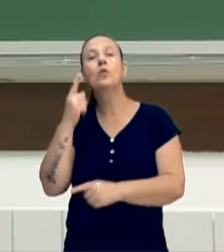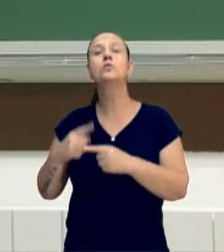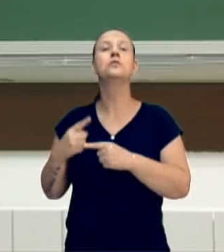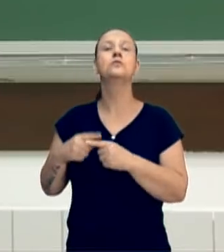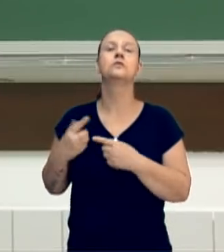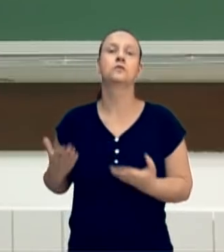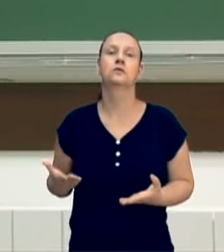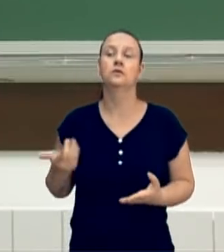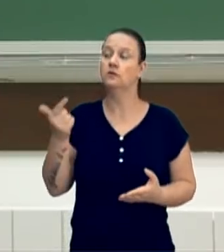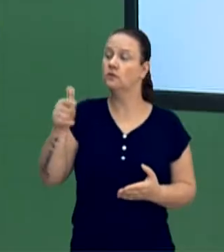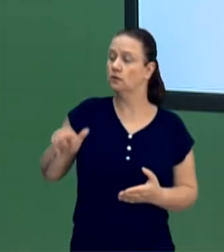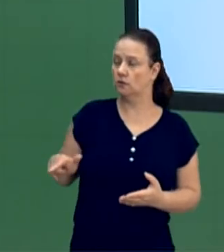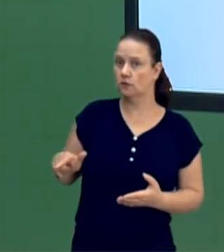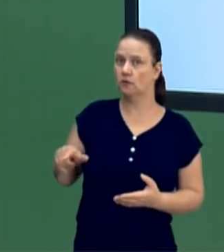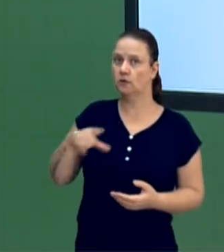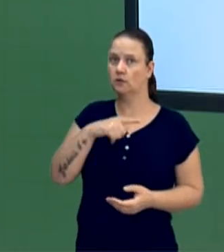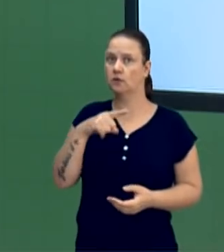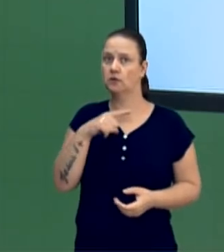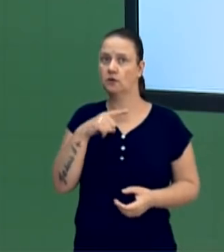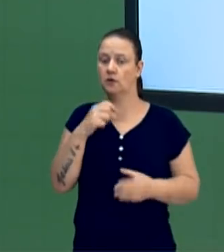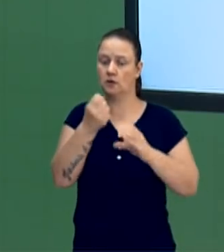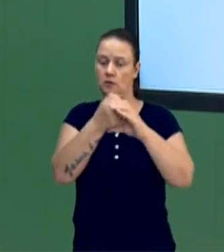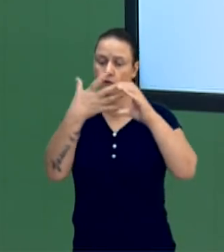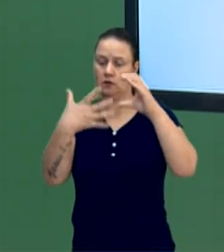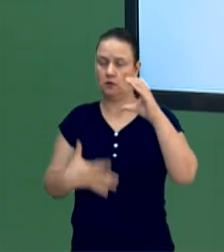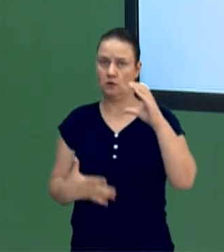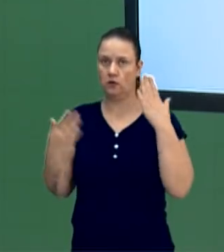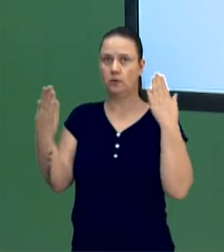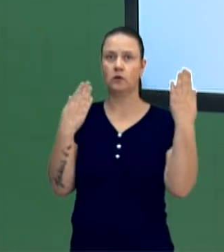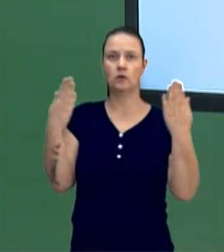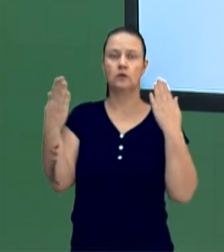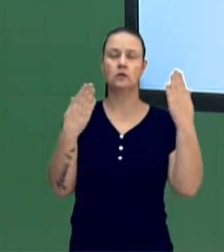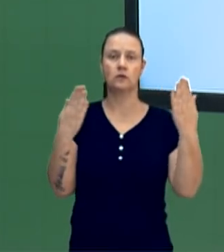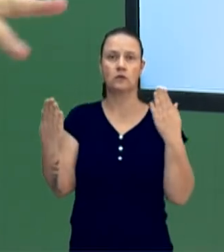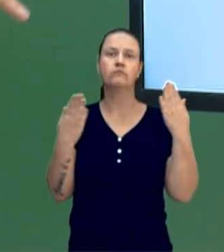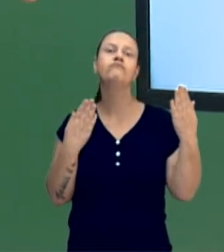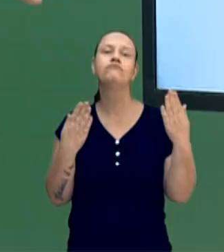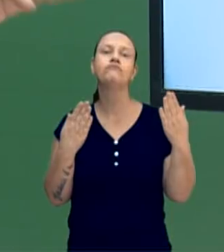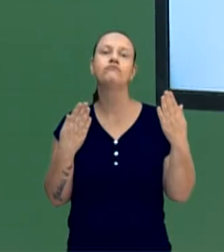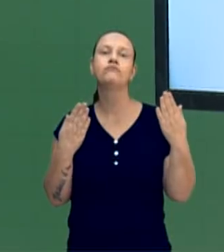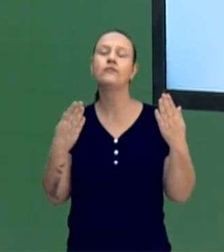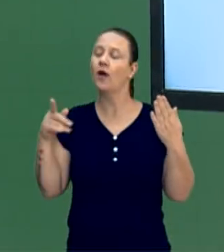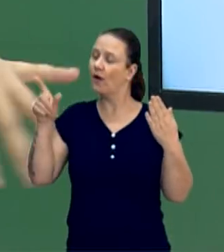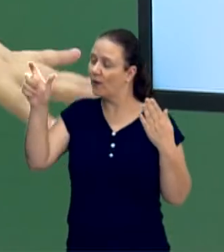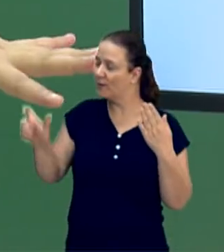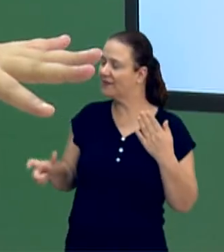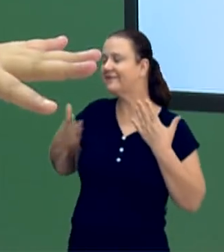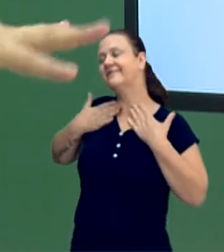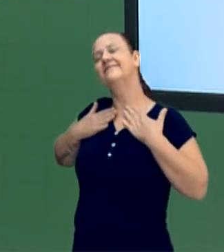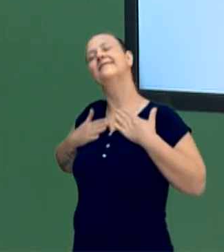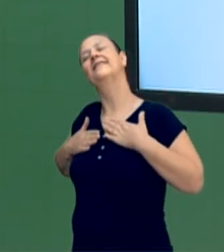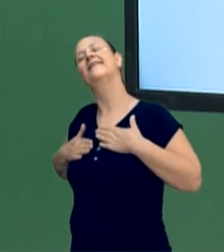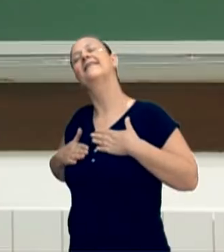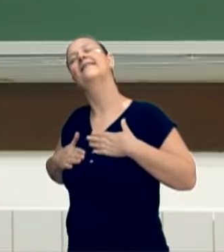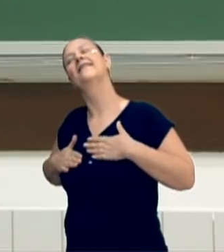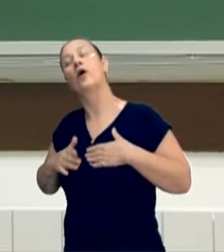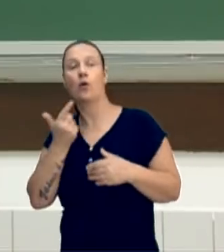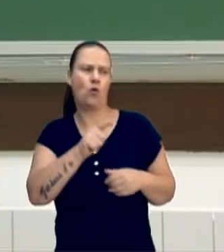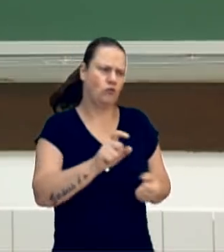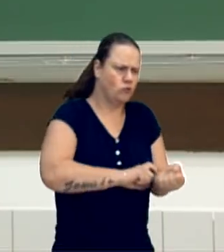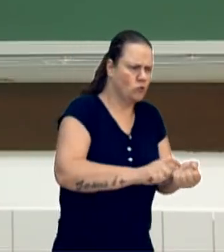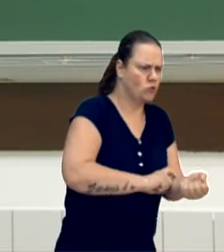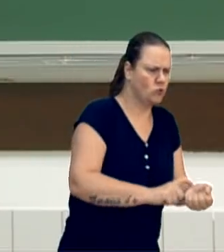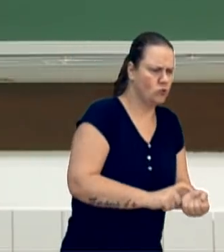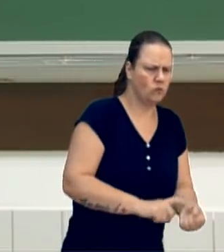Porque novamente eu tenho a questão da característica psicológica. Um é tranquilo, outro é nervoso. Um